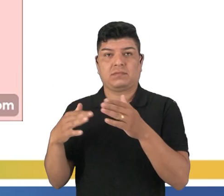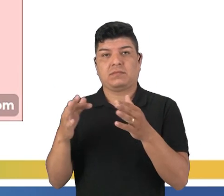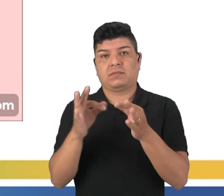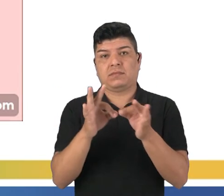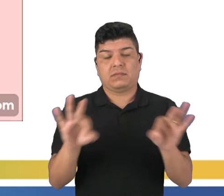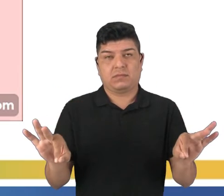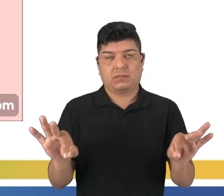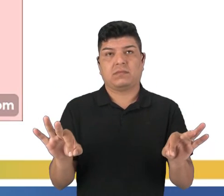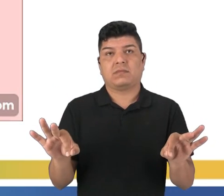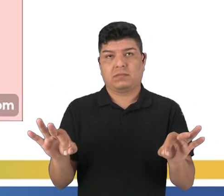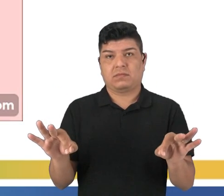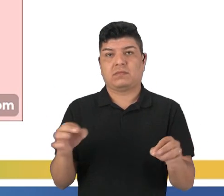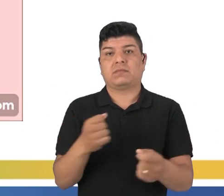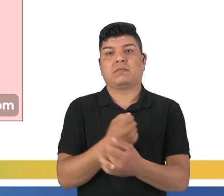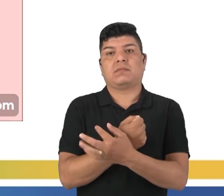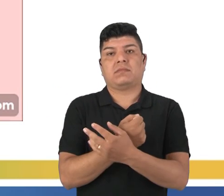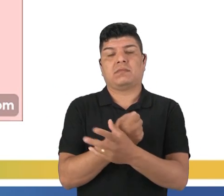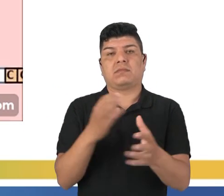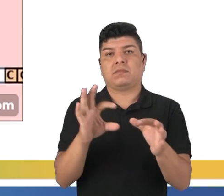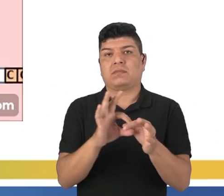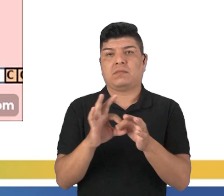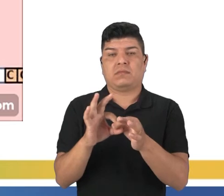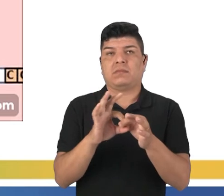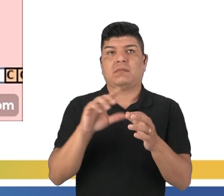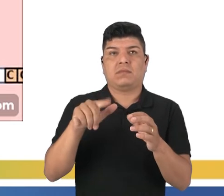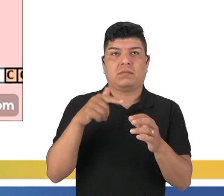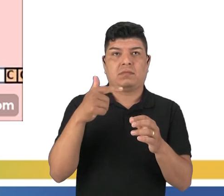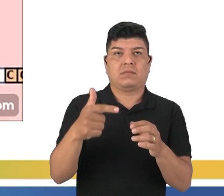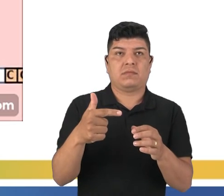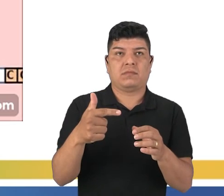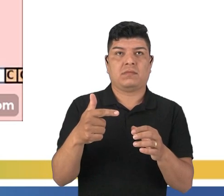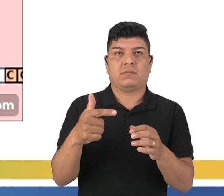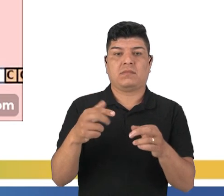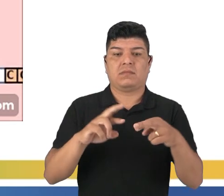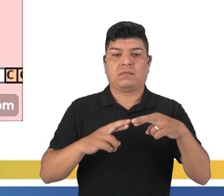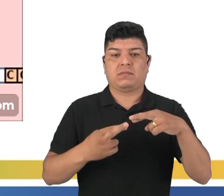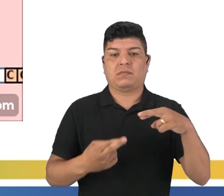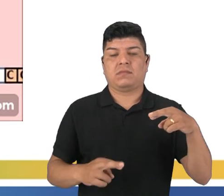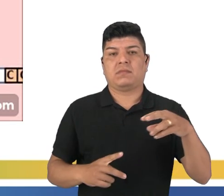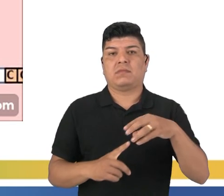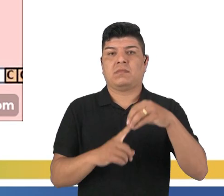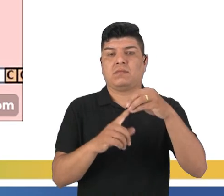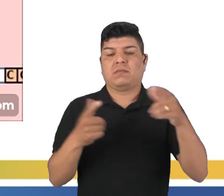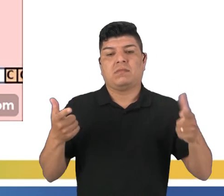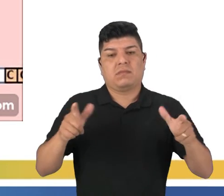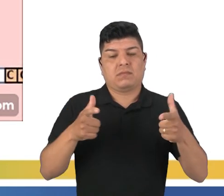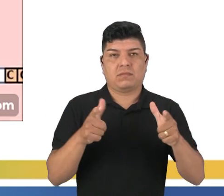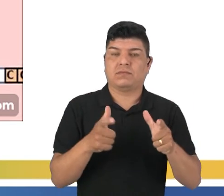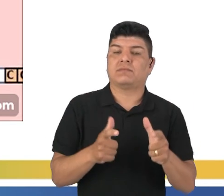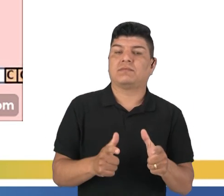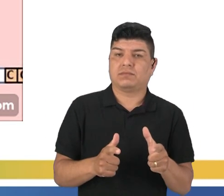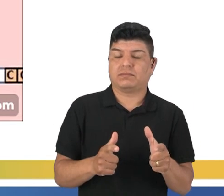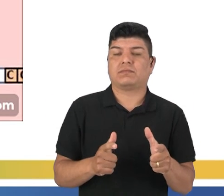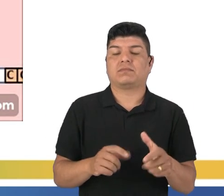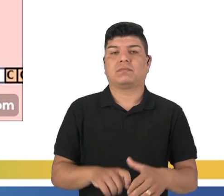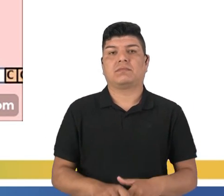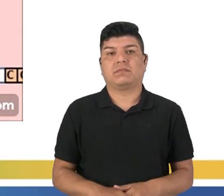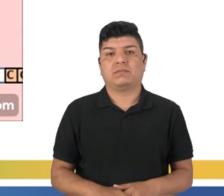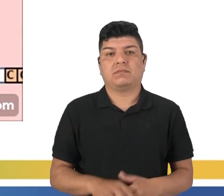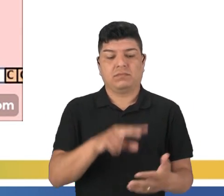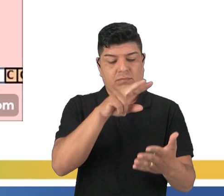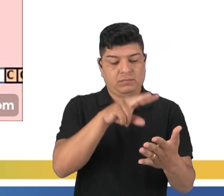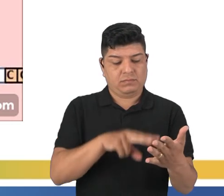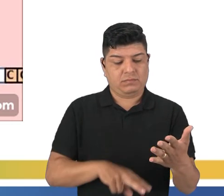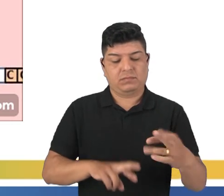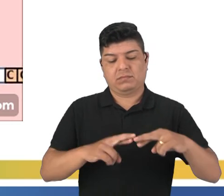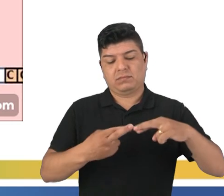O aminoácido se liga à metionina, que se liga a uma unidade menor do RNA, lê